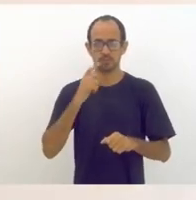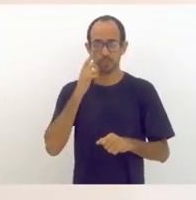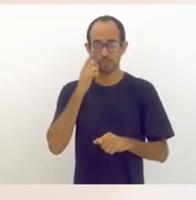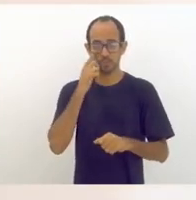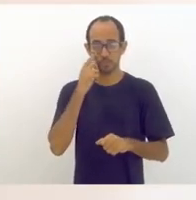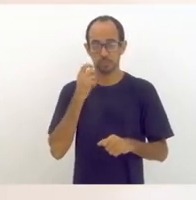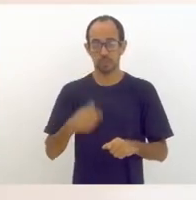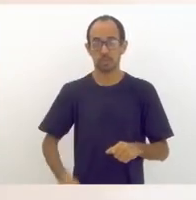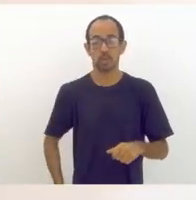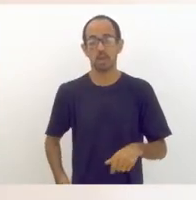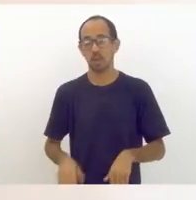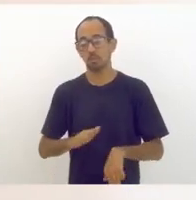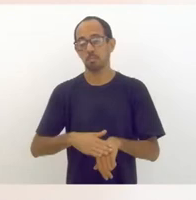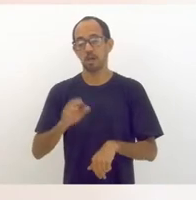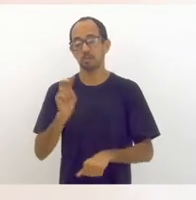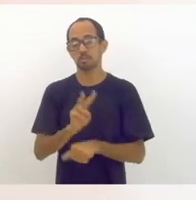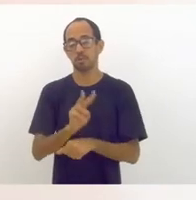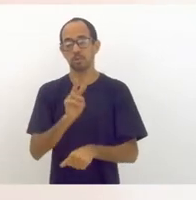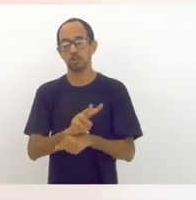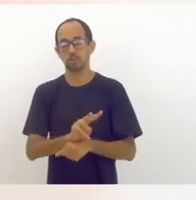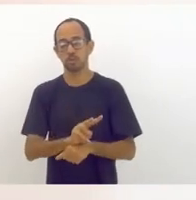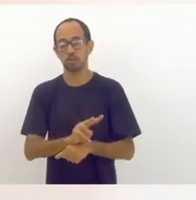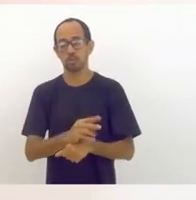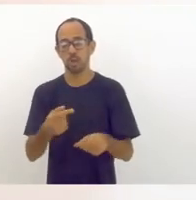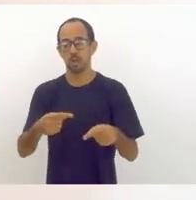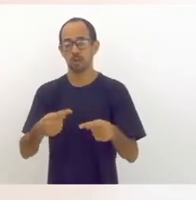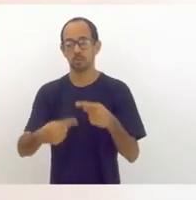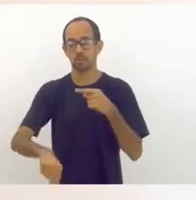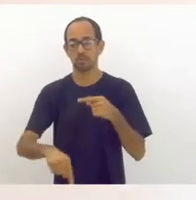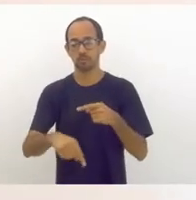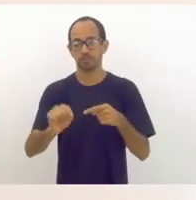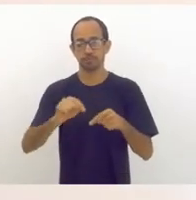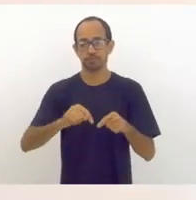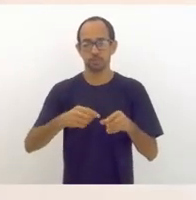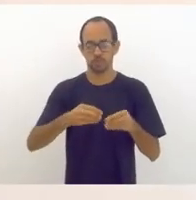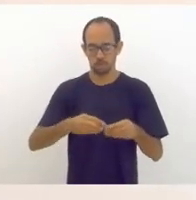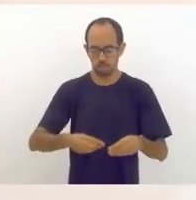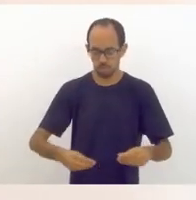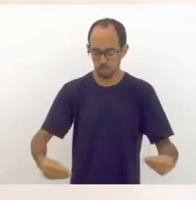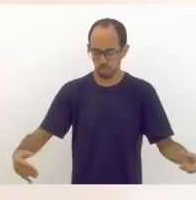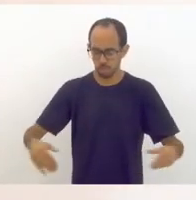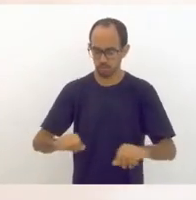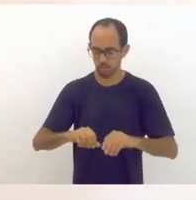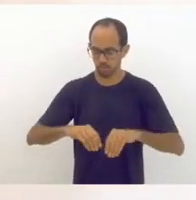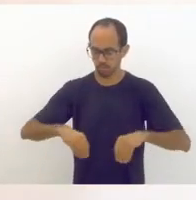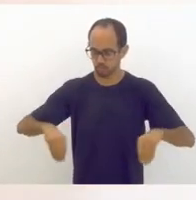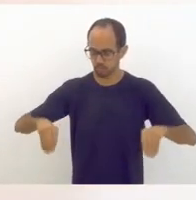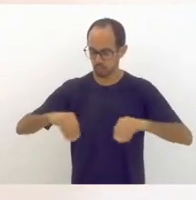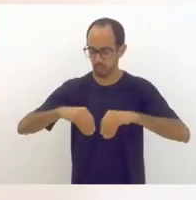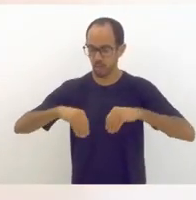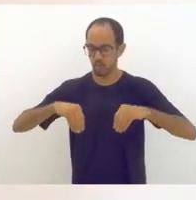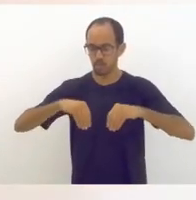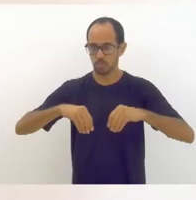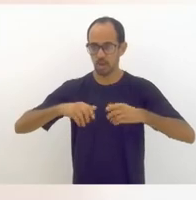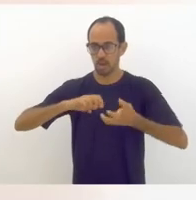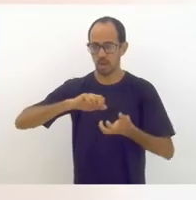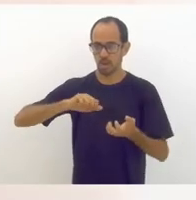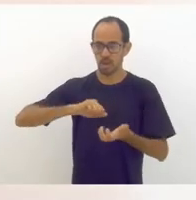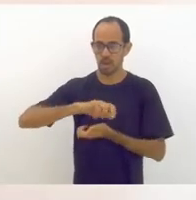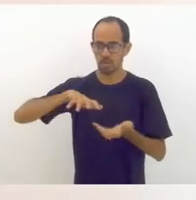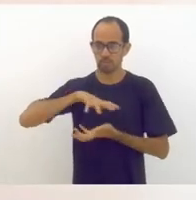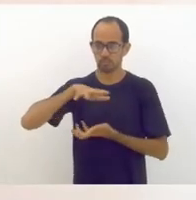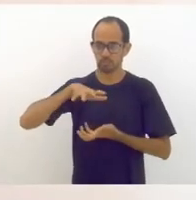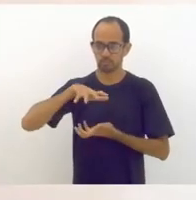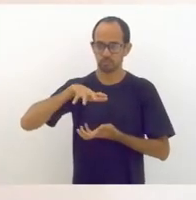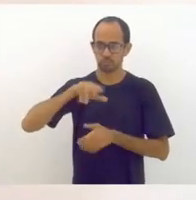mais protetor para a contenção de processos erosivos e degradadores, a restauração e conservação dos